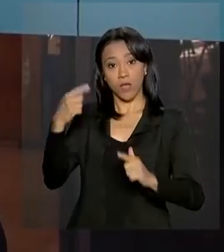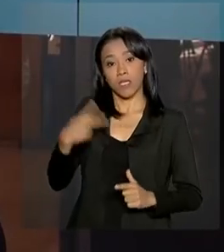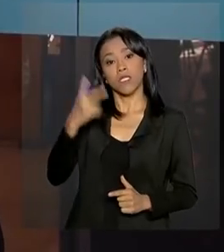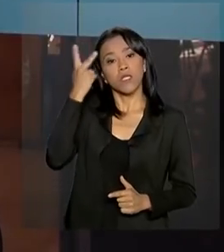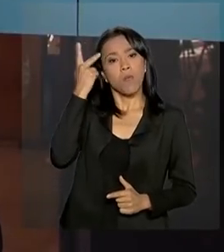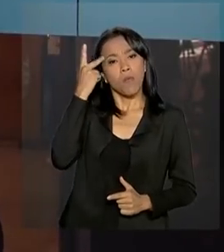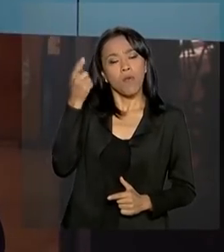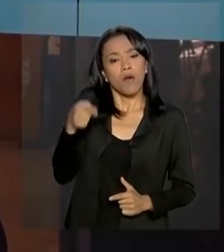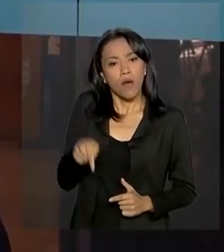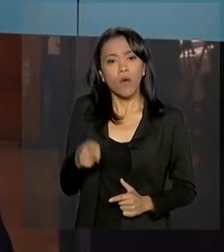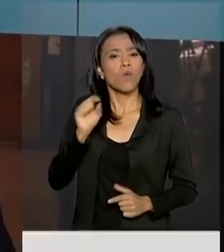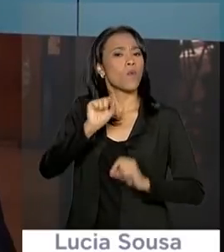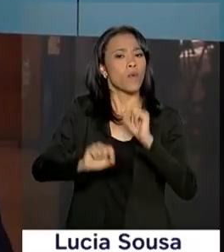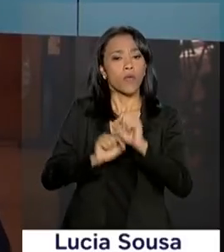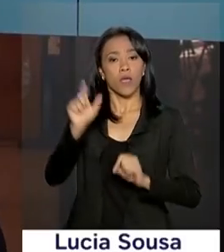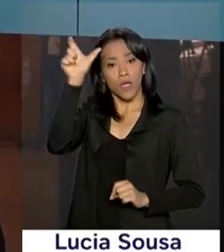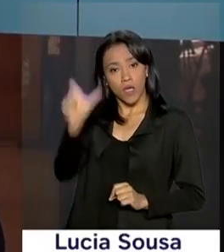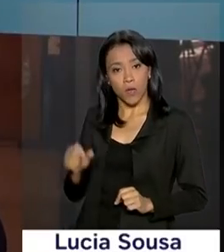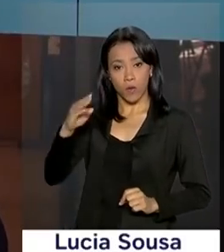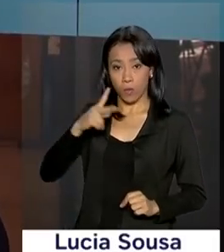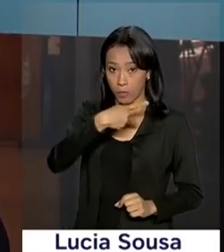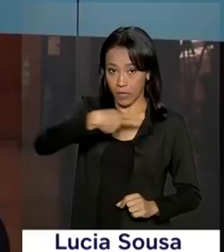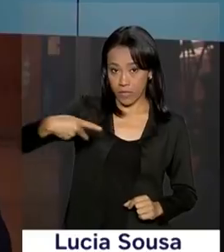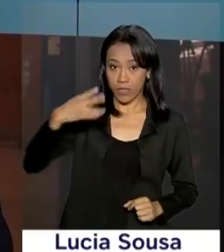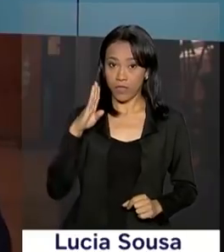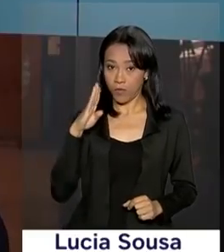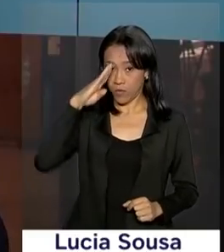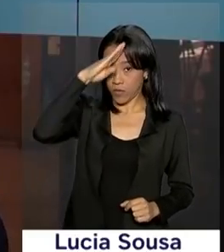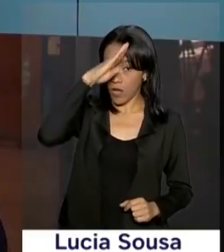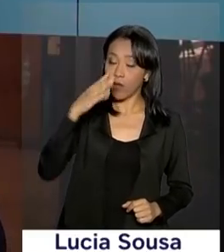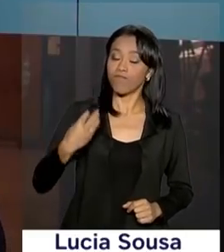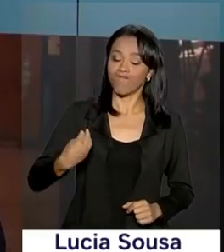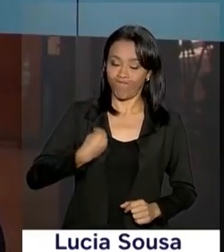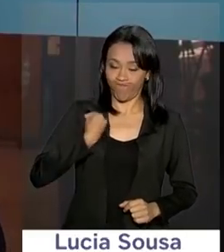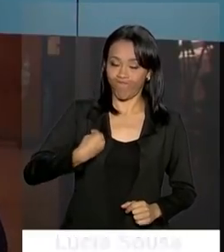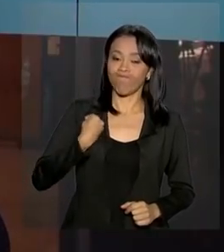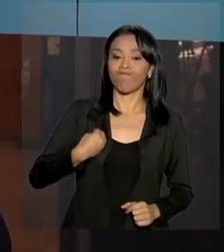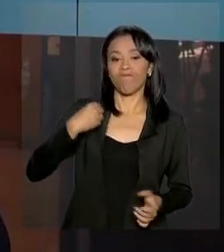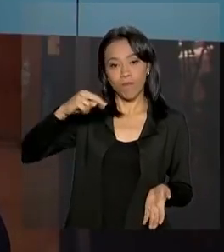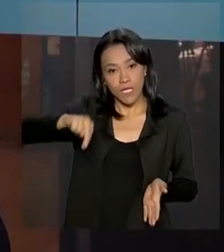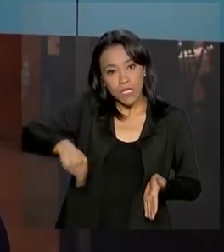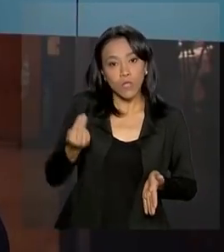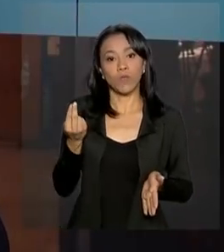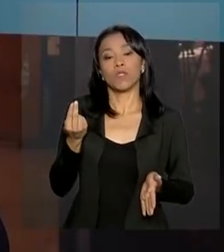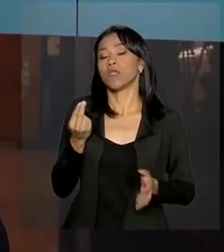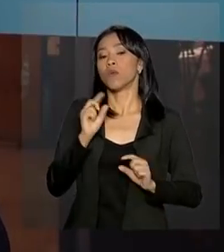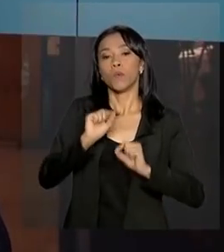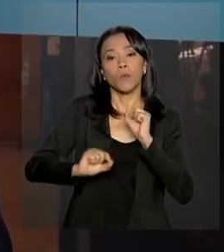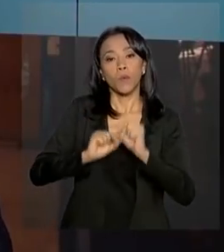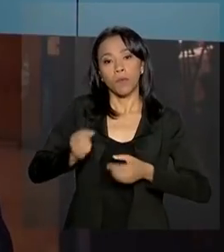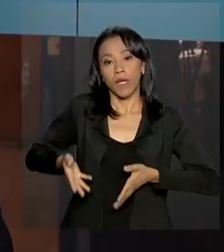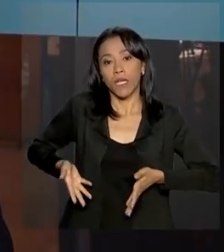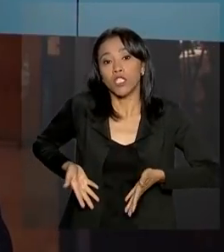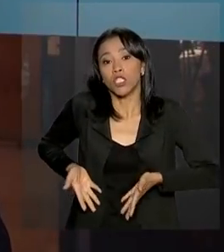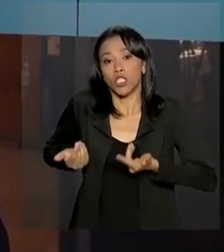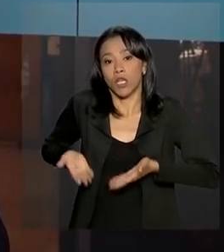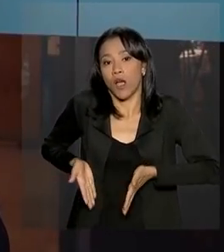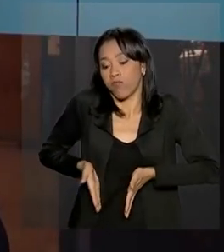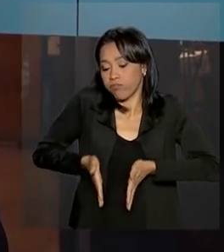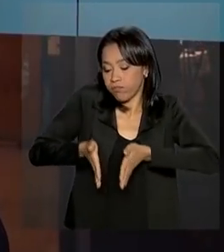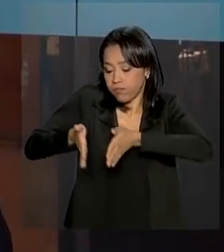da capital paulista, onde o presidente da República, Jair Bolsonaro, se submete a uma cirurgia para a retirada da bolsa